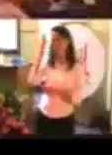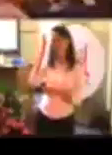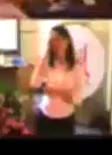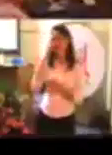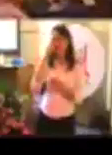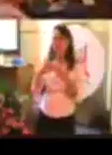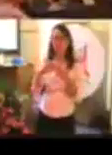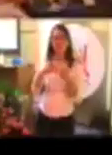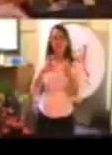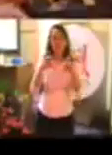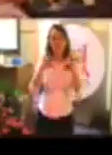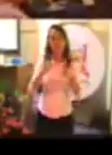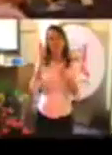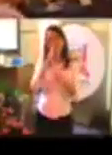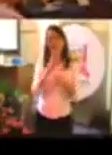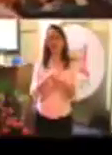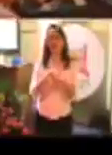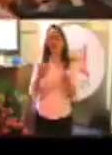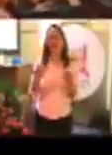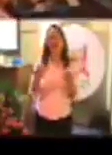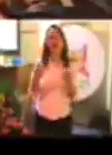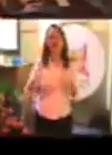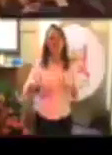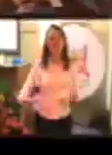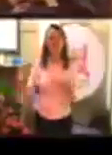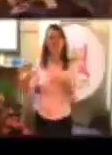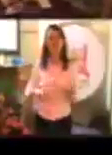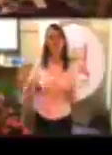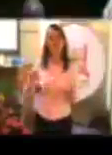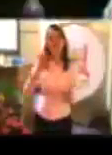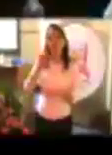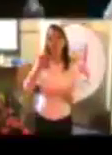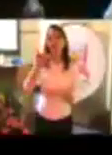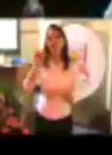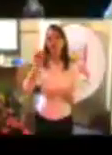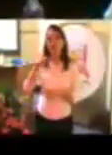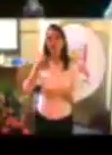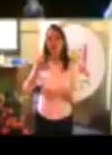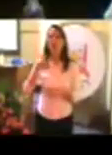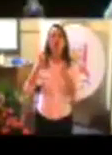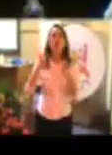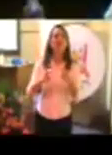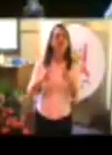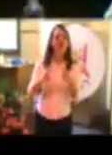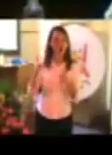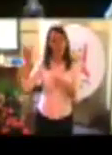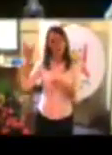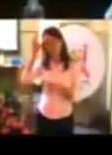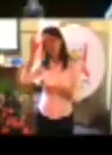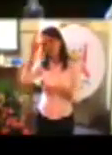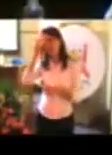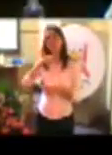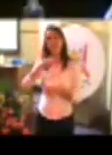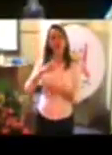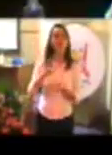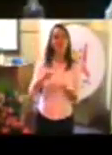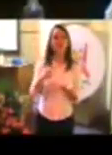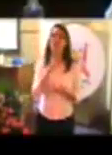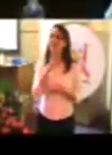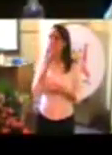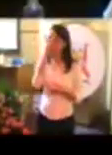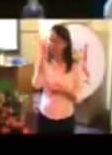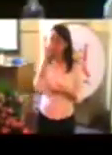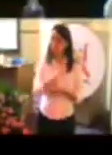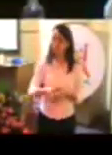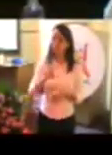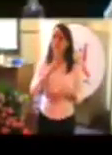Pode chegar em qualquer lugar do Brasil e perguntar, a cerâmica, qual é a marca dela? Eliane. Ah, é lá de Criciúma, né? As perguntas que ele faz é isso. Né?